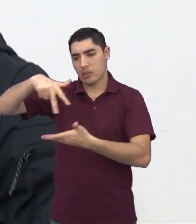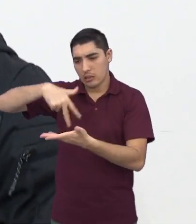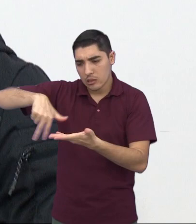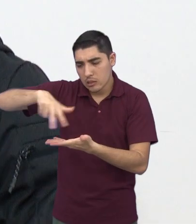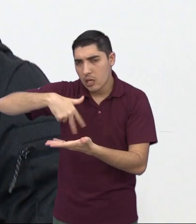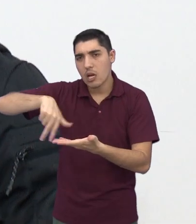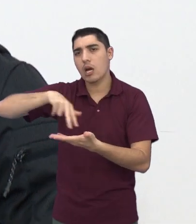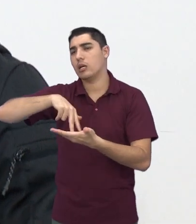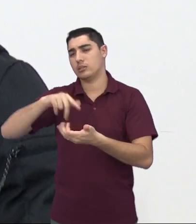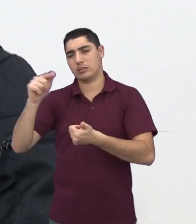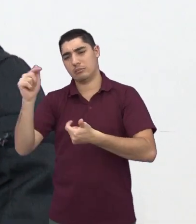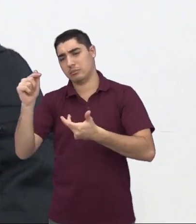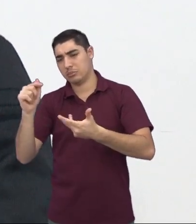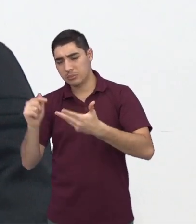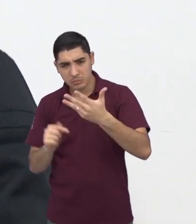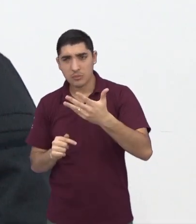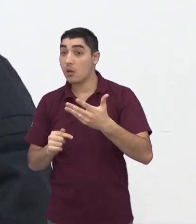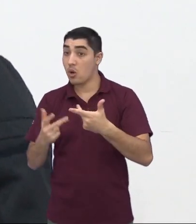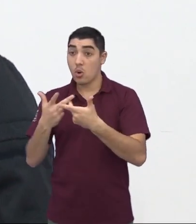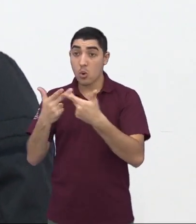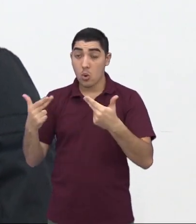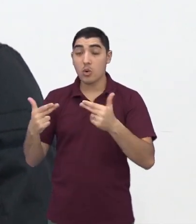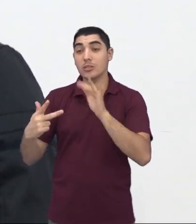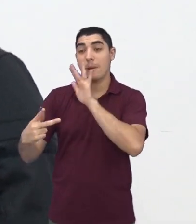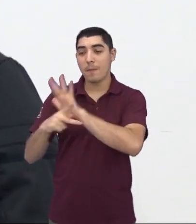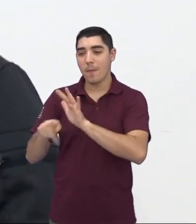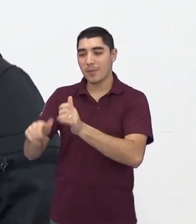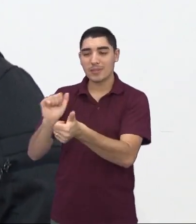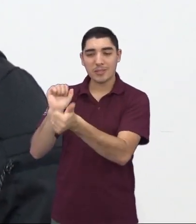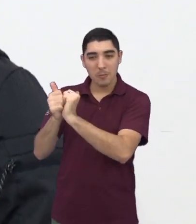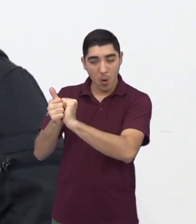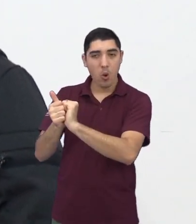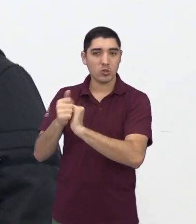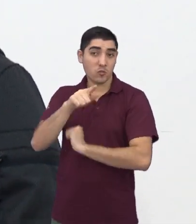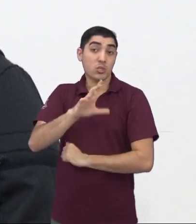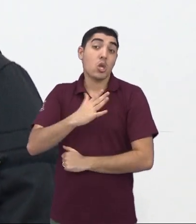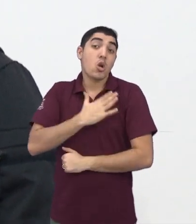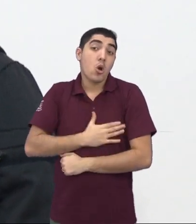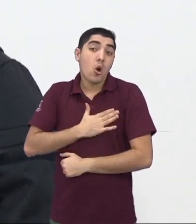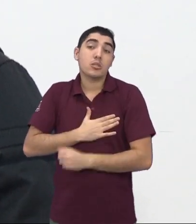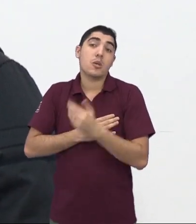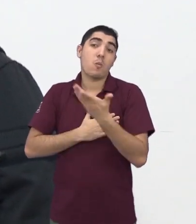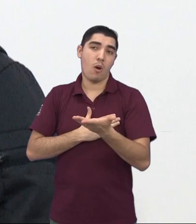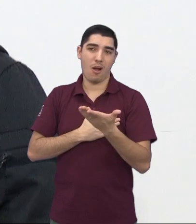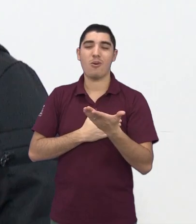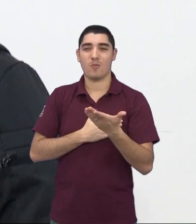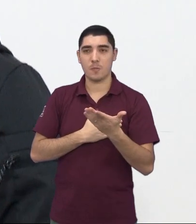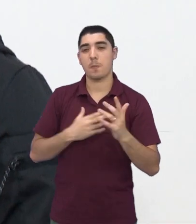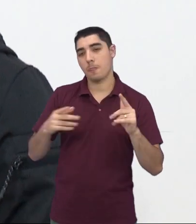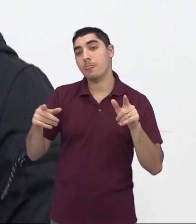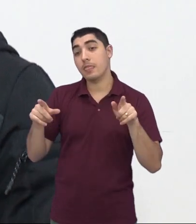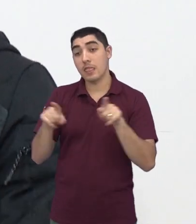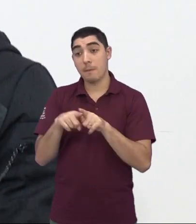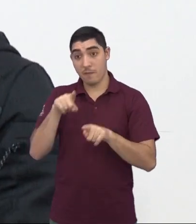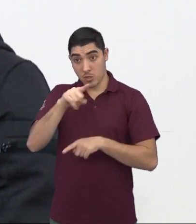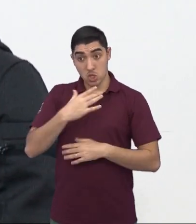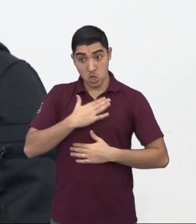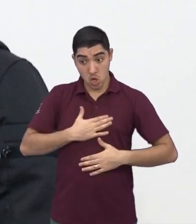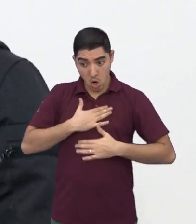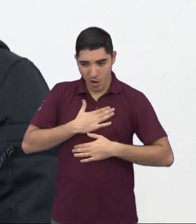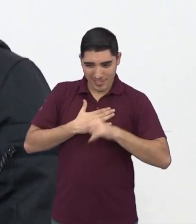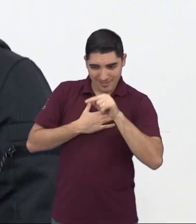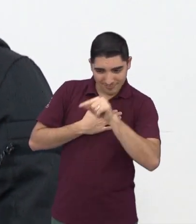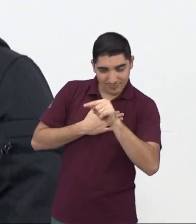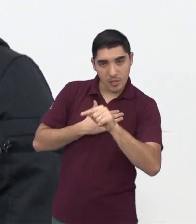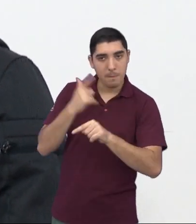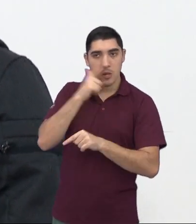dança, modalidades esportivas que ela goste, ou seja, aquilo que você gosta de fazer. E através daquilo que você